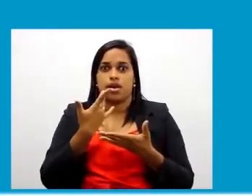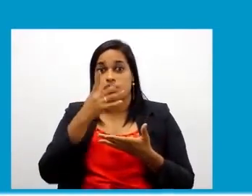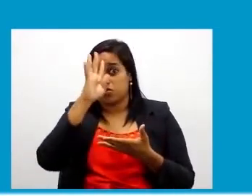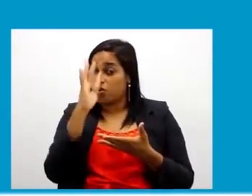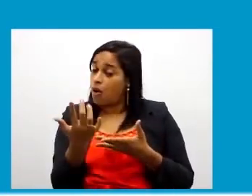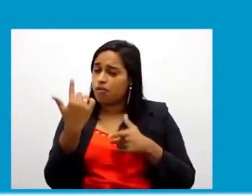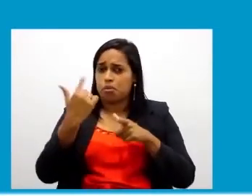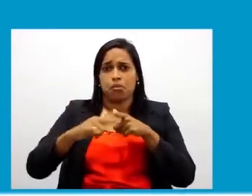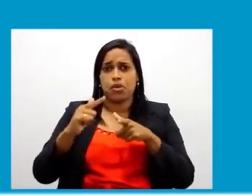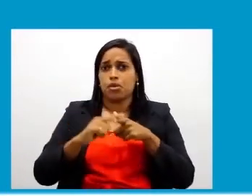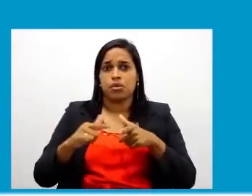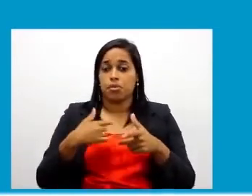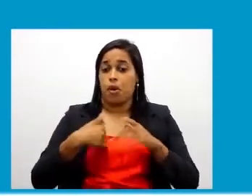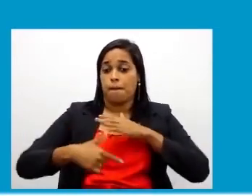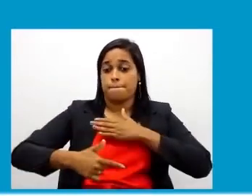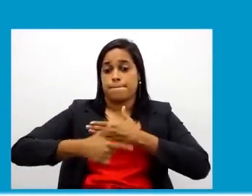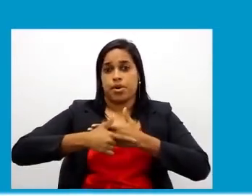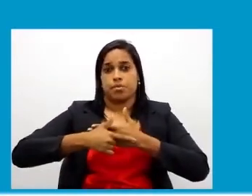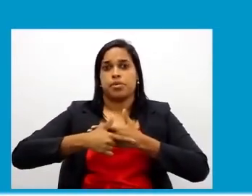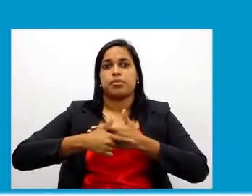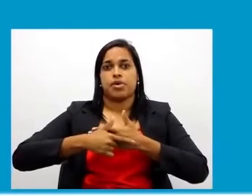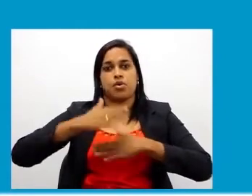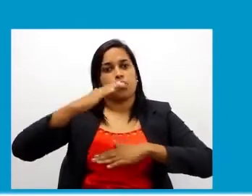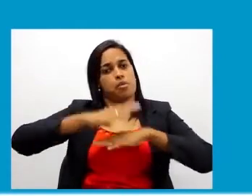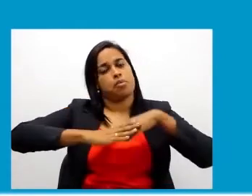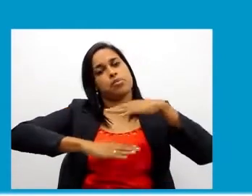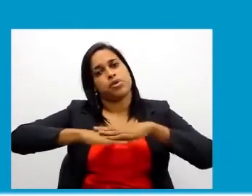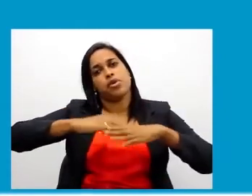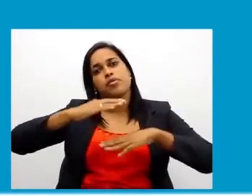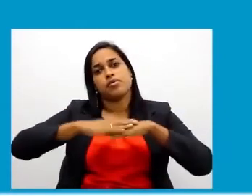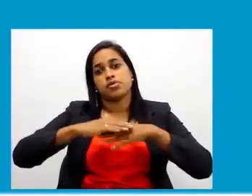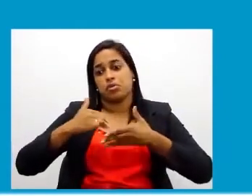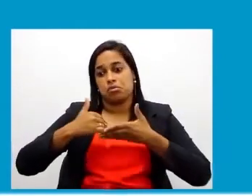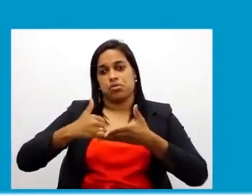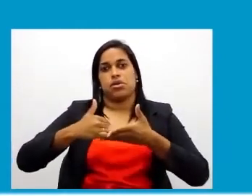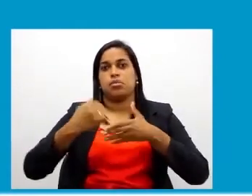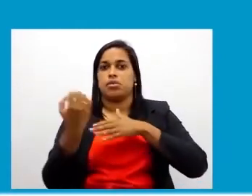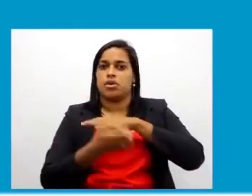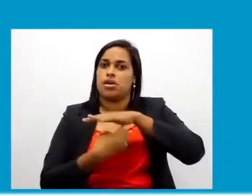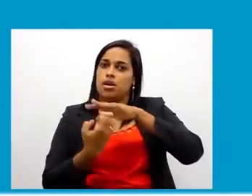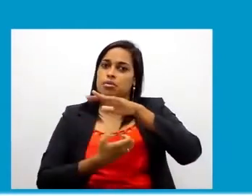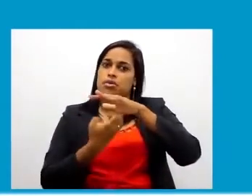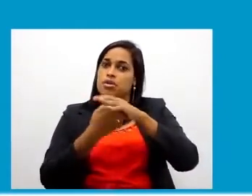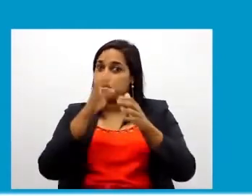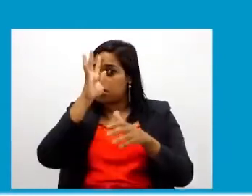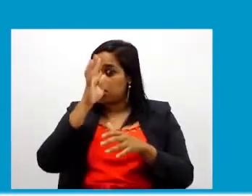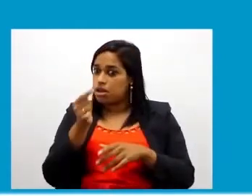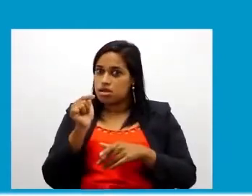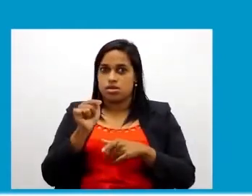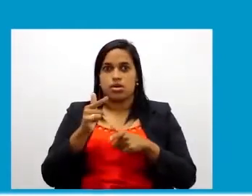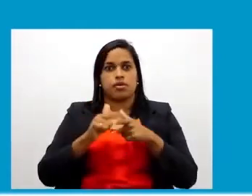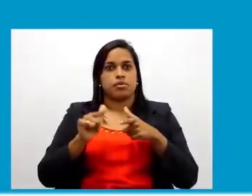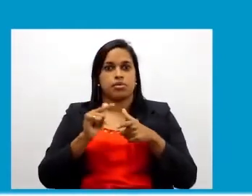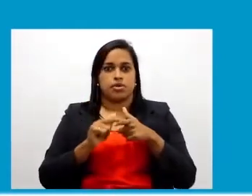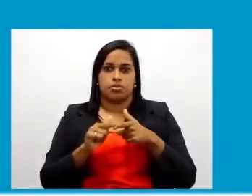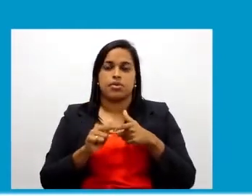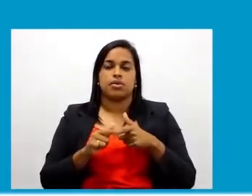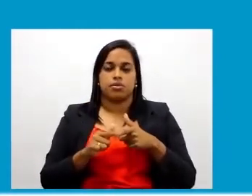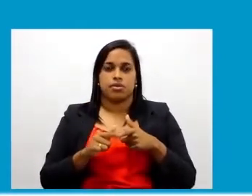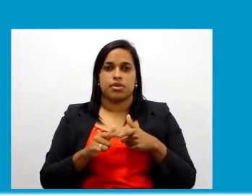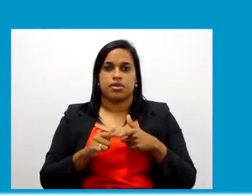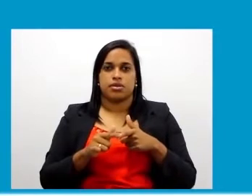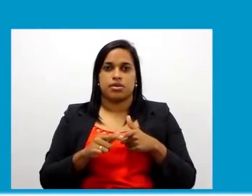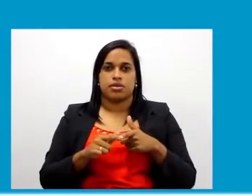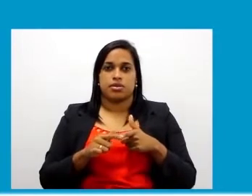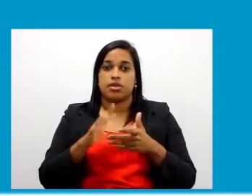esse problema, qual é o meu papel como colaborador para apoiar a empresa para que ela resolva o problema. Vejam,